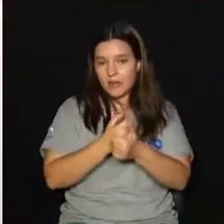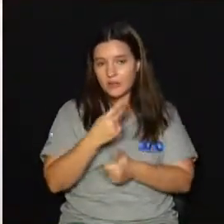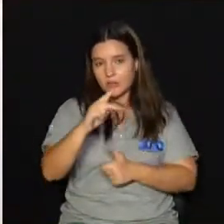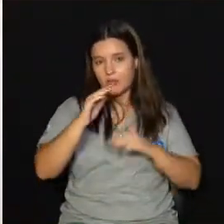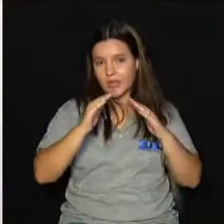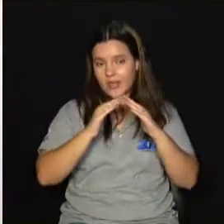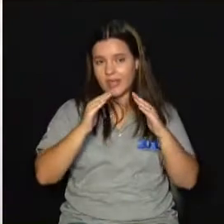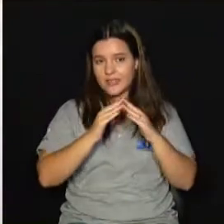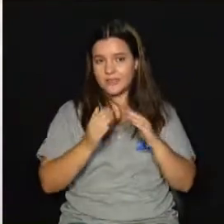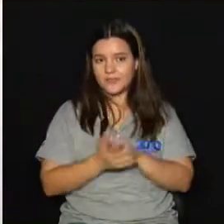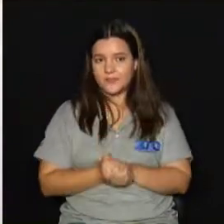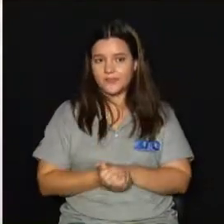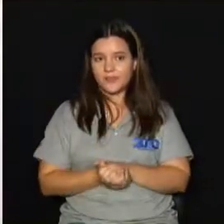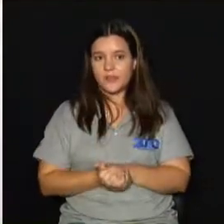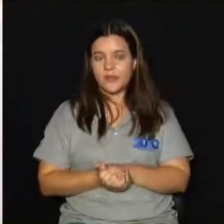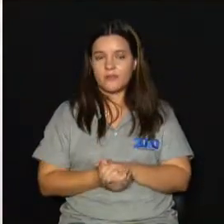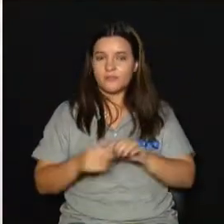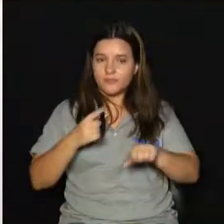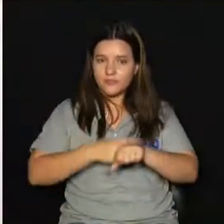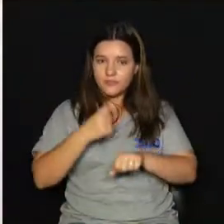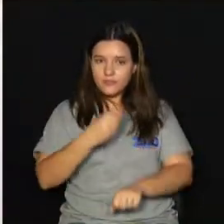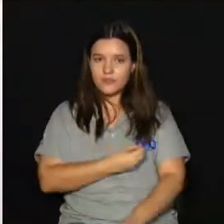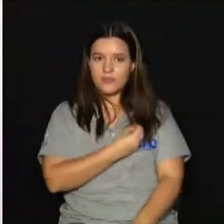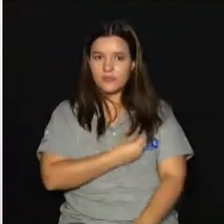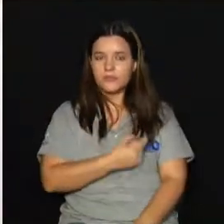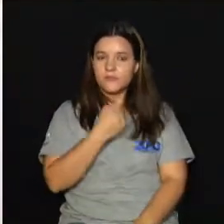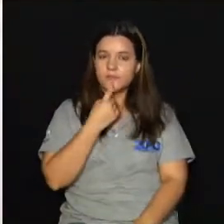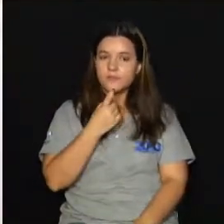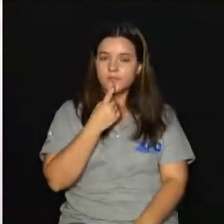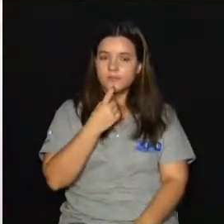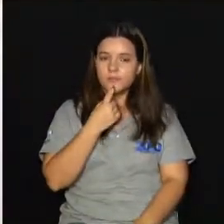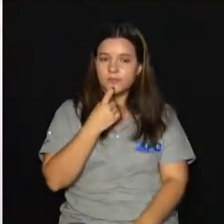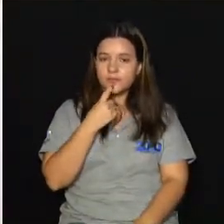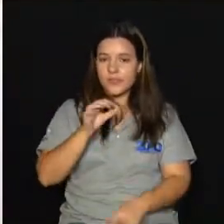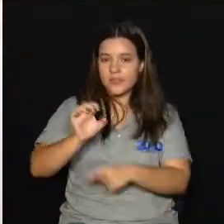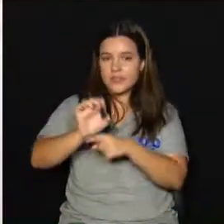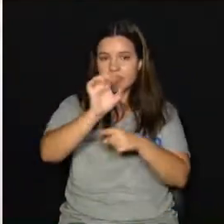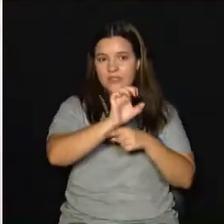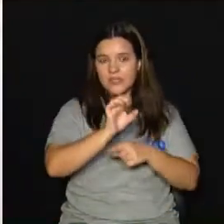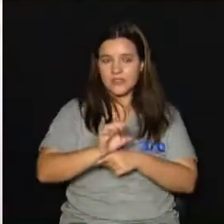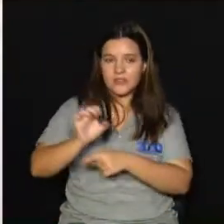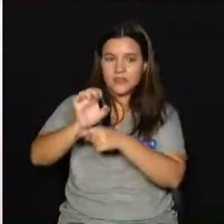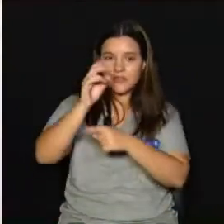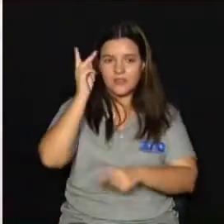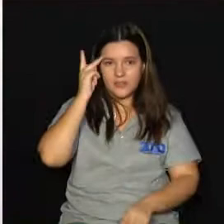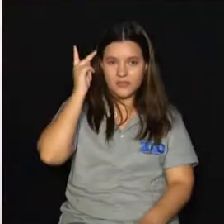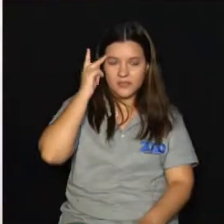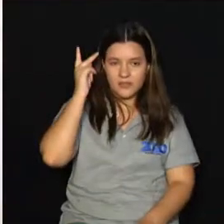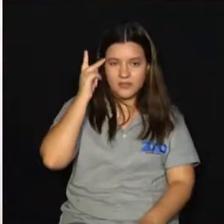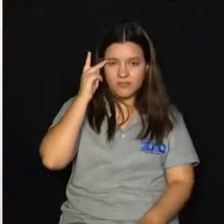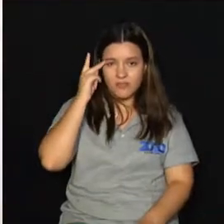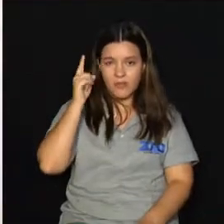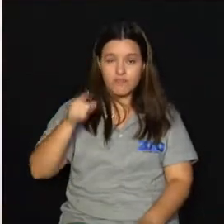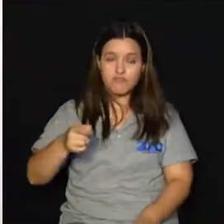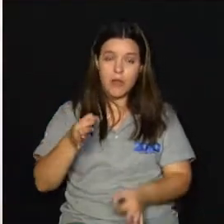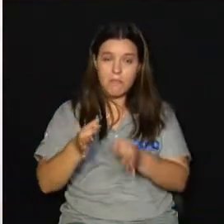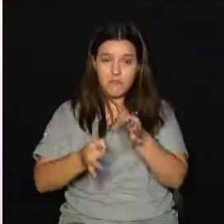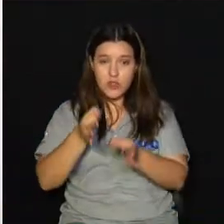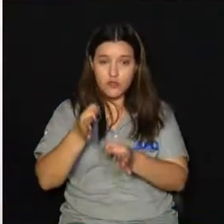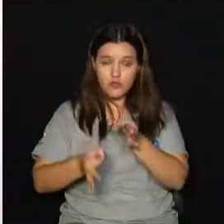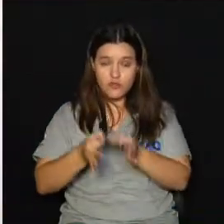que neste momento, aqui em Campinas em especial e em todo o estado de São Paulo, de acordo com o Tribunal Regional